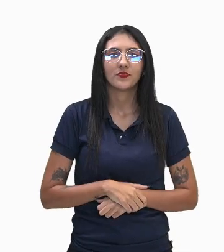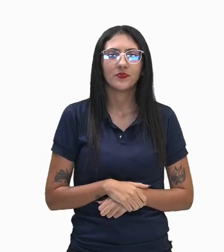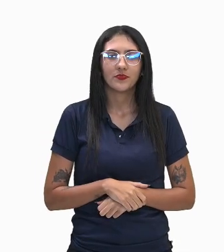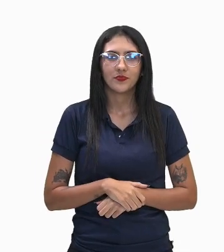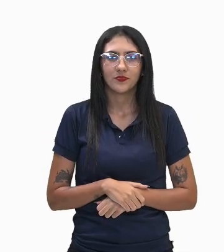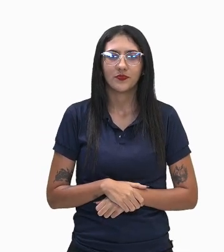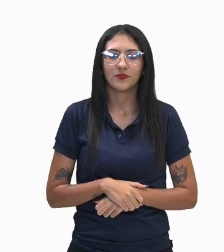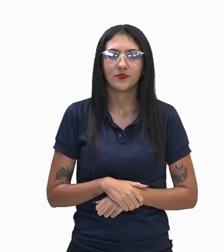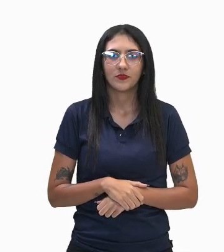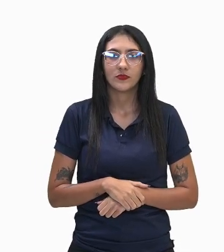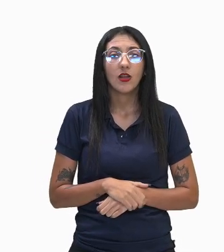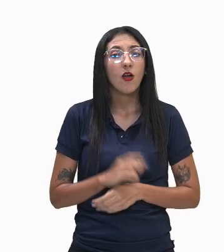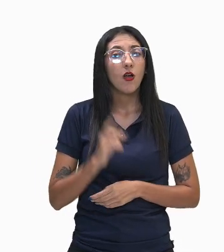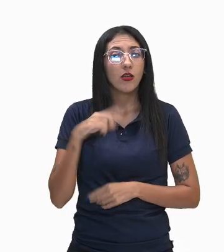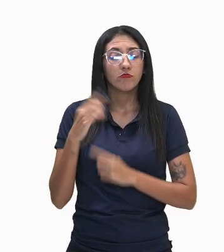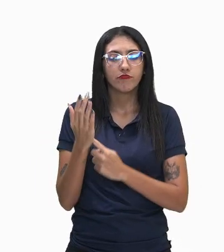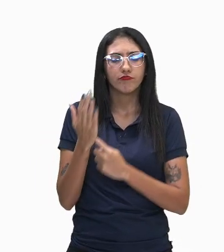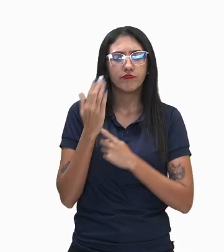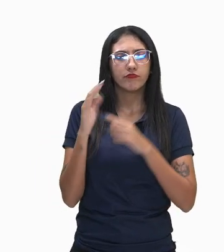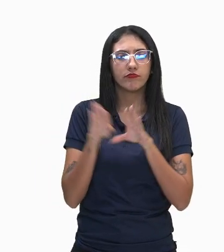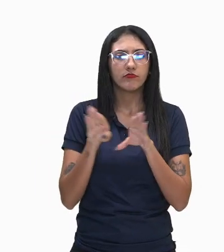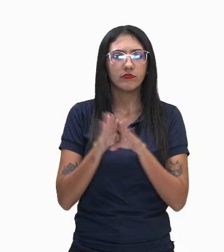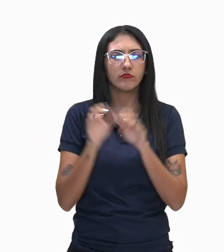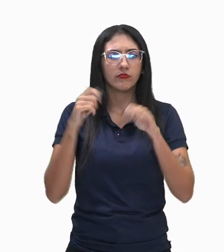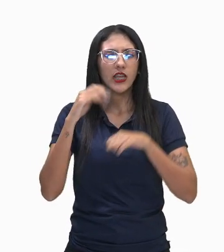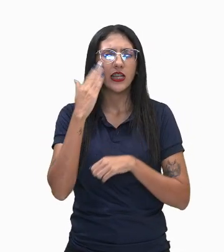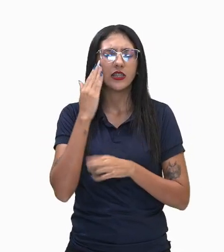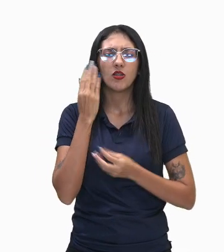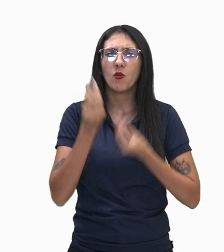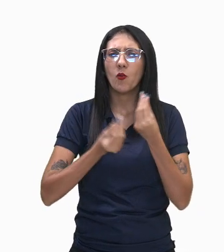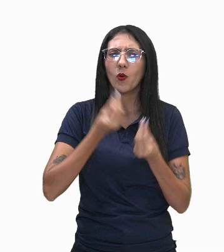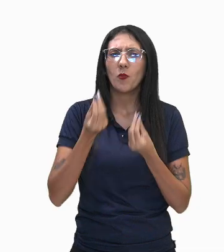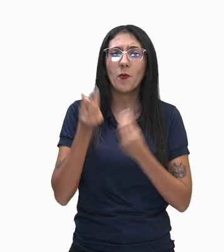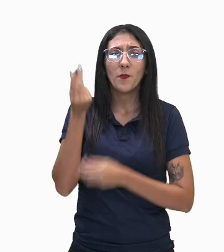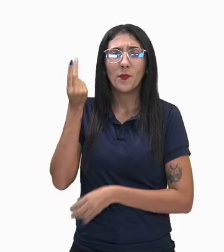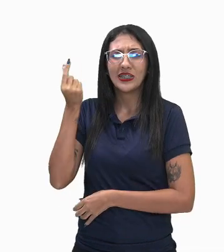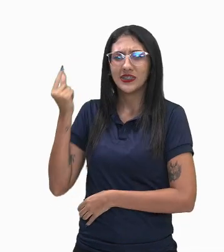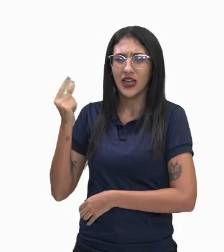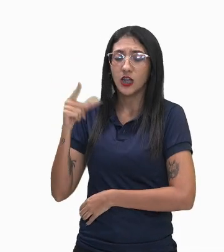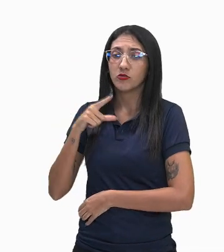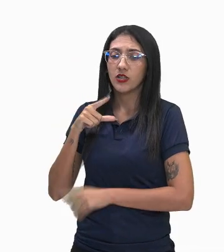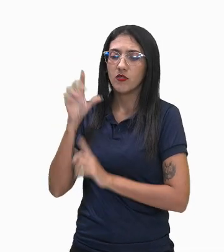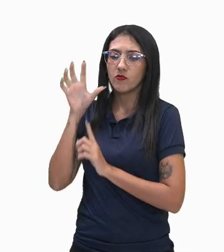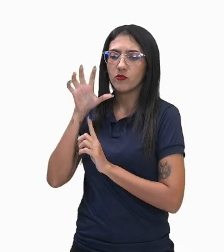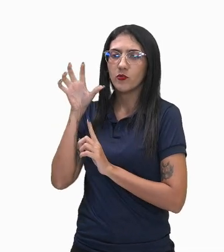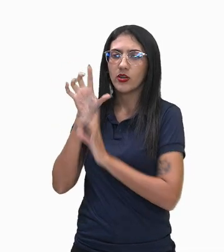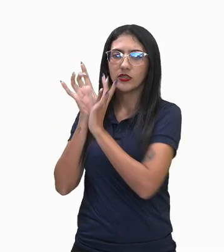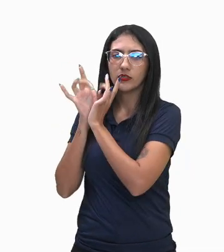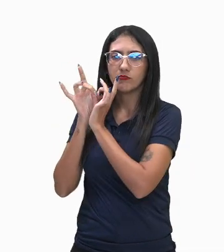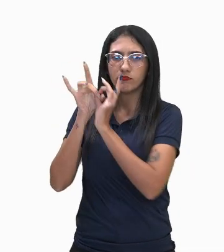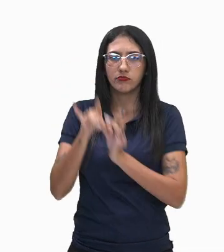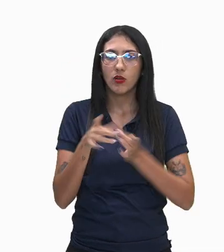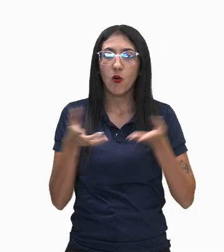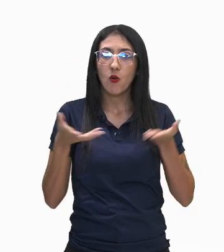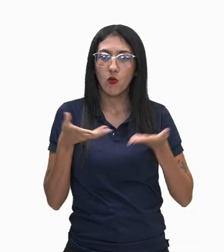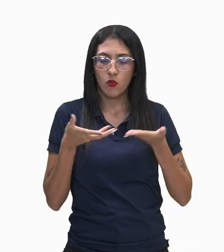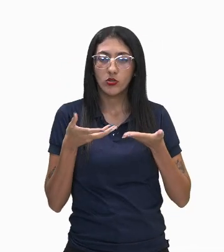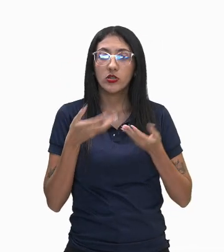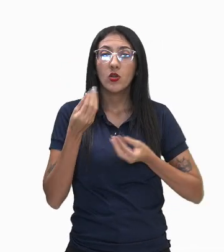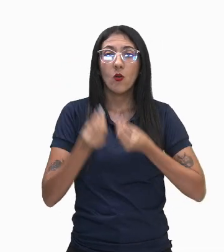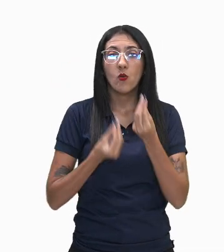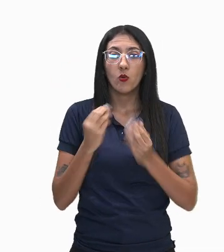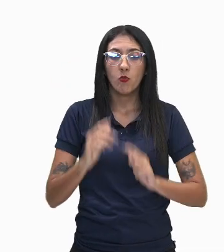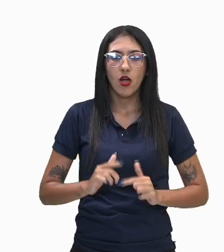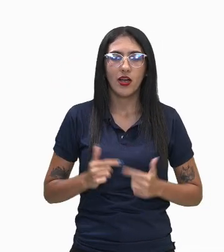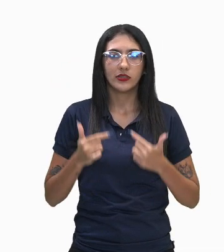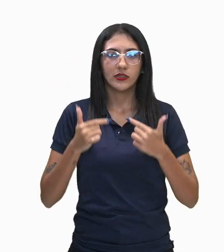Ele nos ajuda a entender justamente como o passado influencia o presente e como as ações